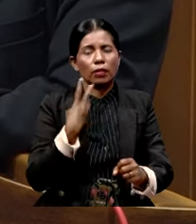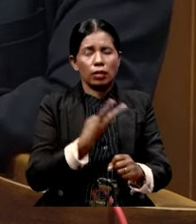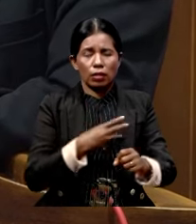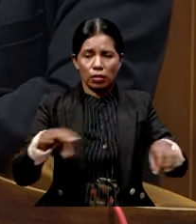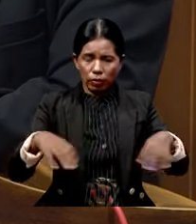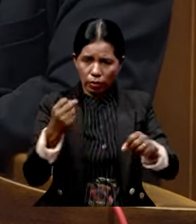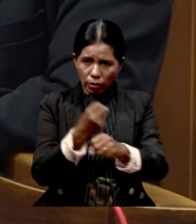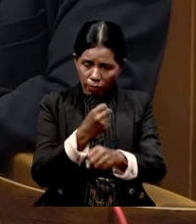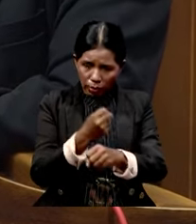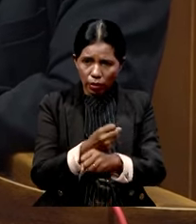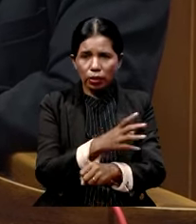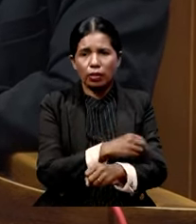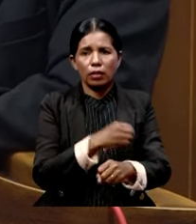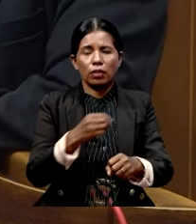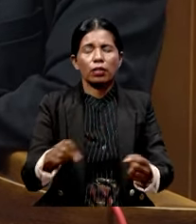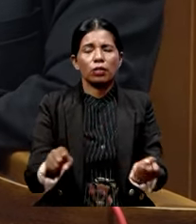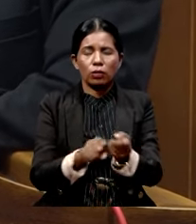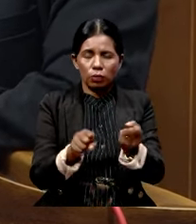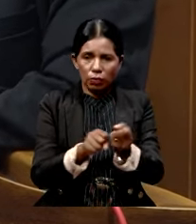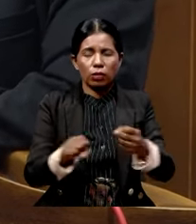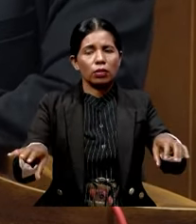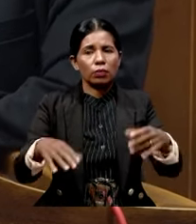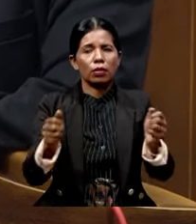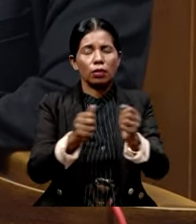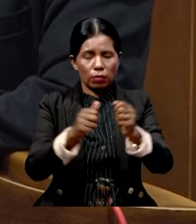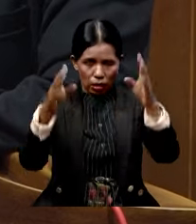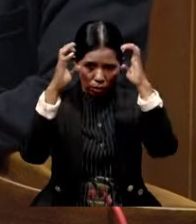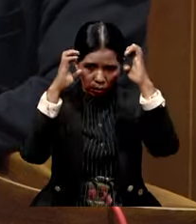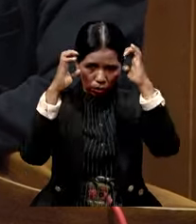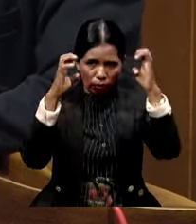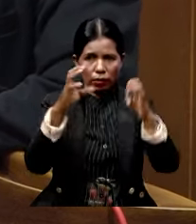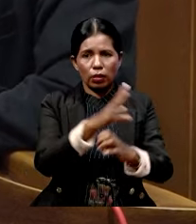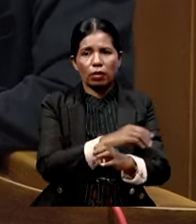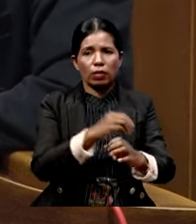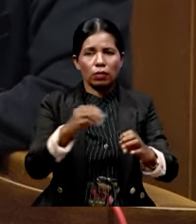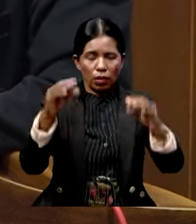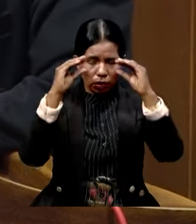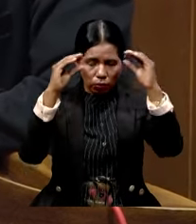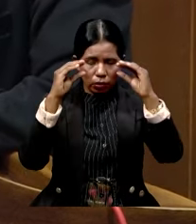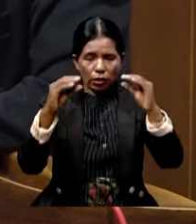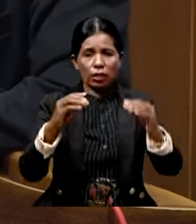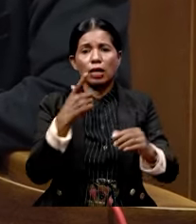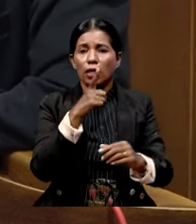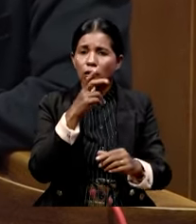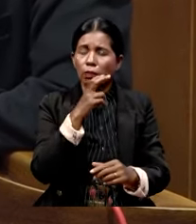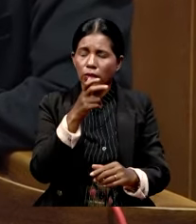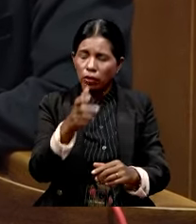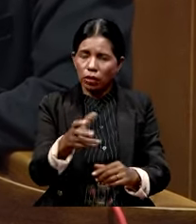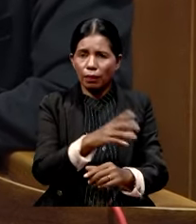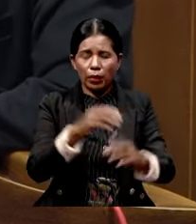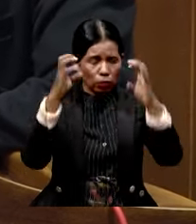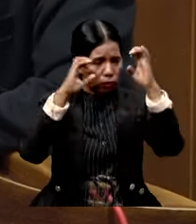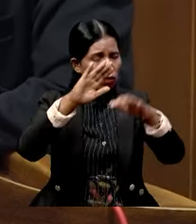esforço em reforçar a cooperação na área da educação, do ensino da língua portuguesa, mas da educação em